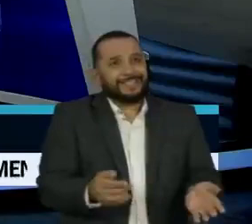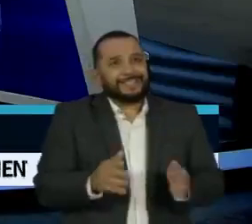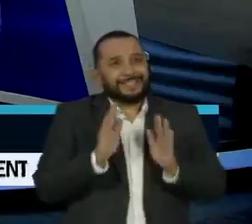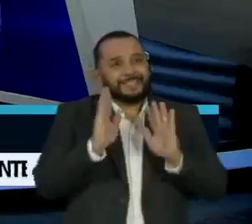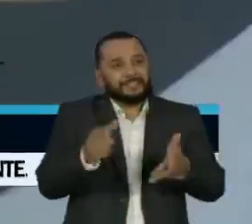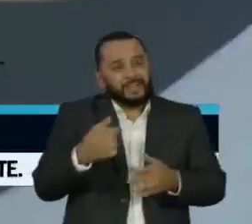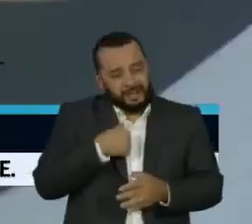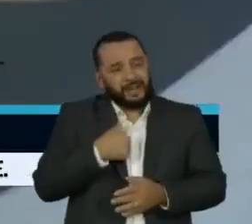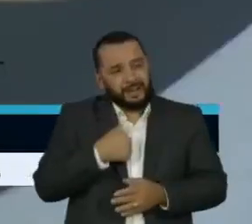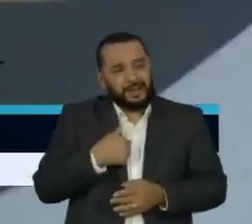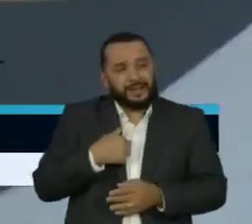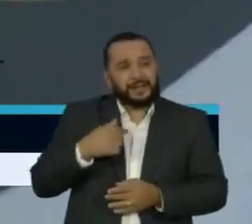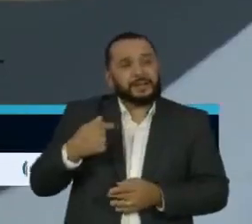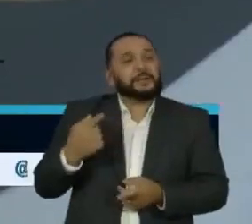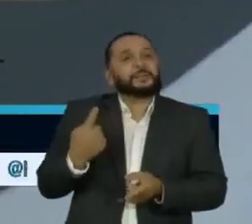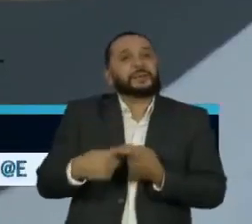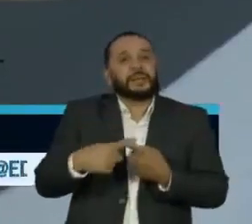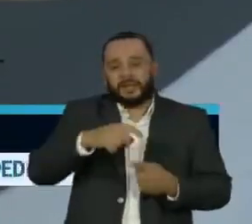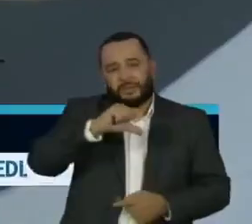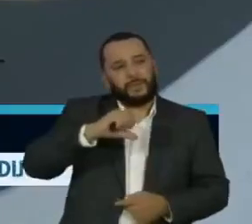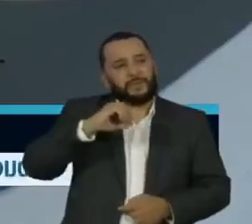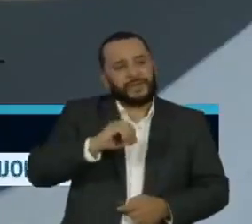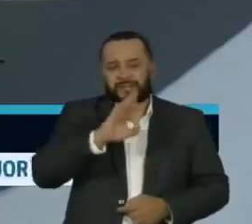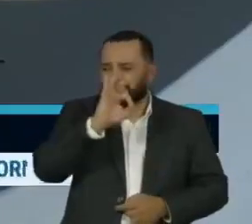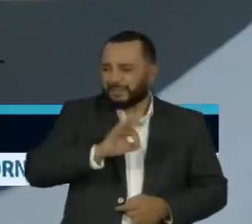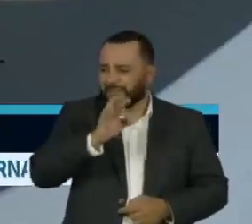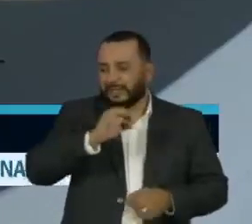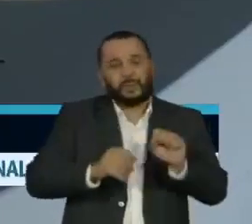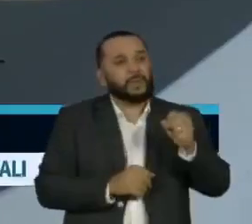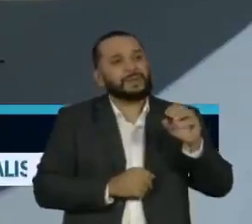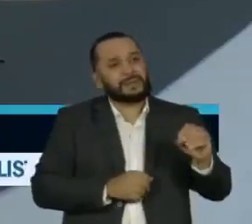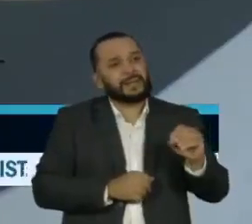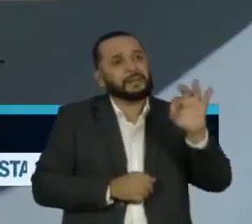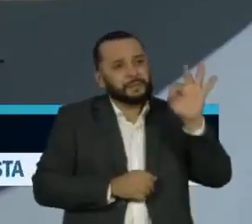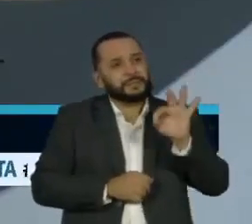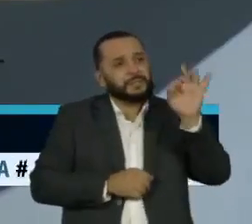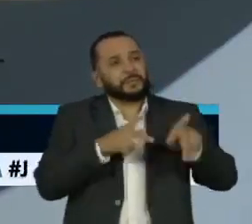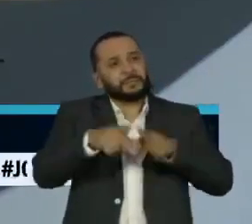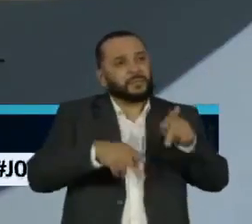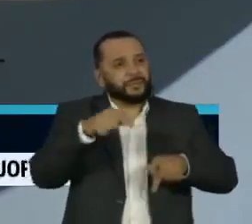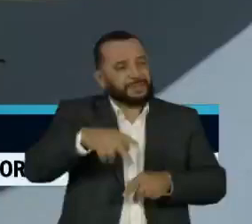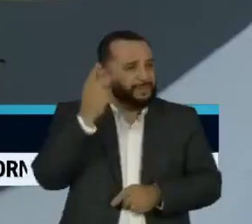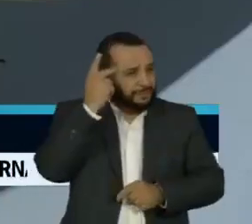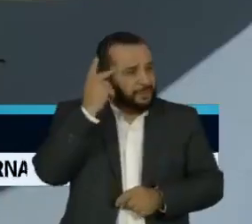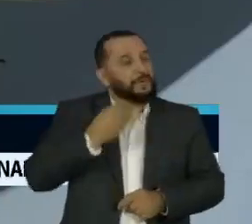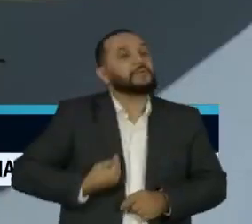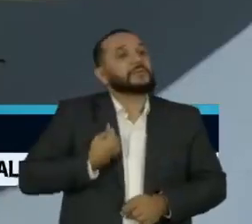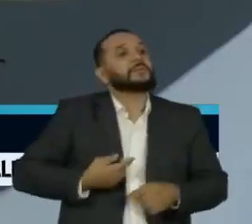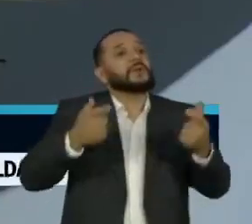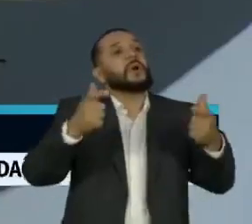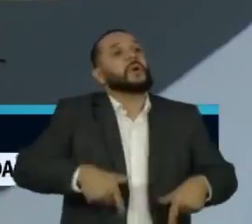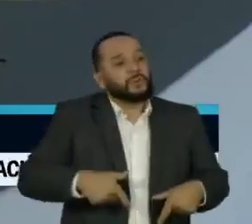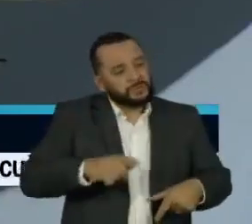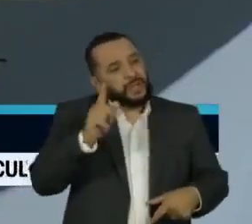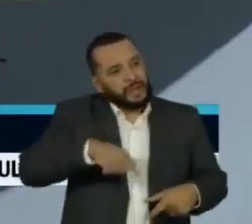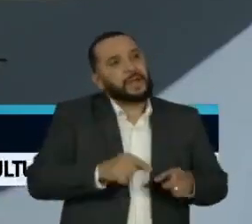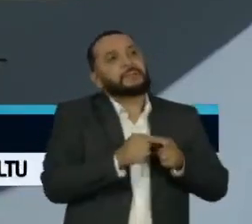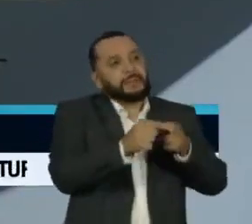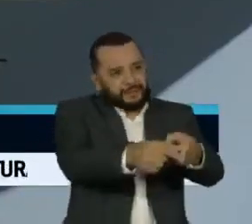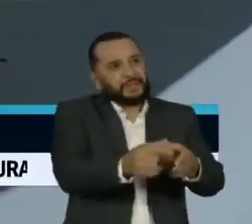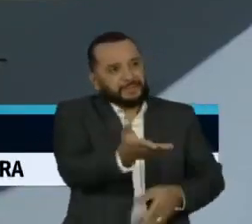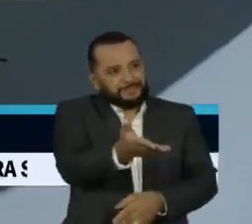periferia. Porque é 90%, 80% da população de São Paulo vive nessas condições.